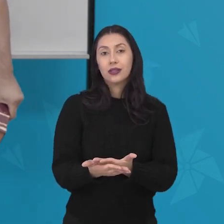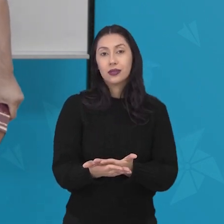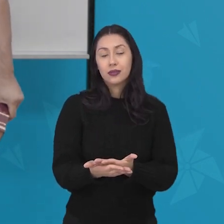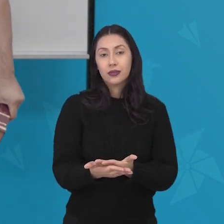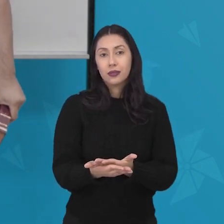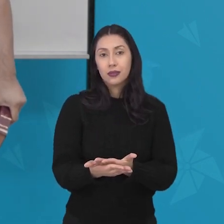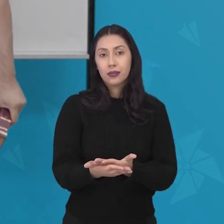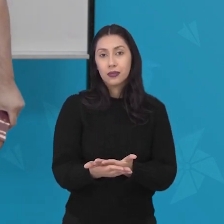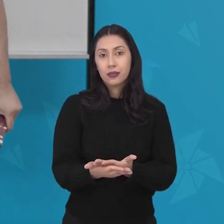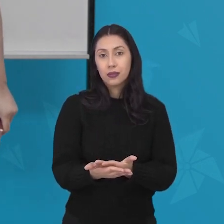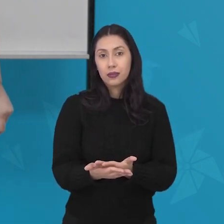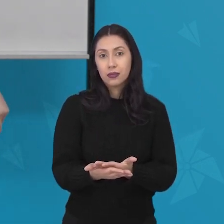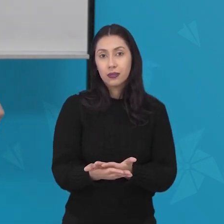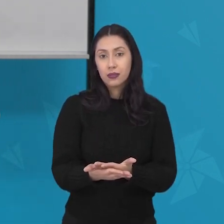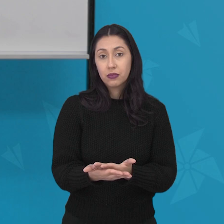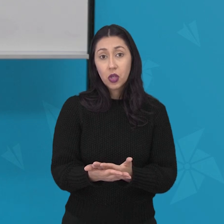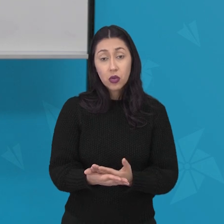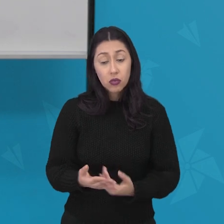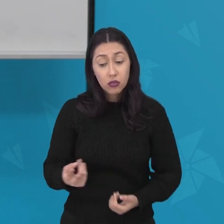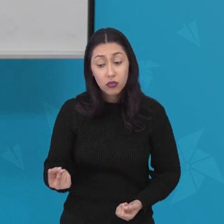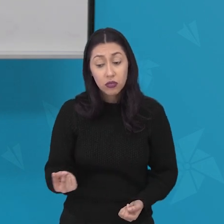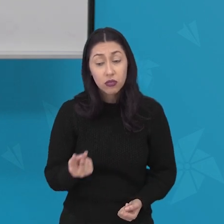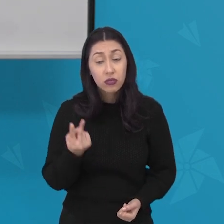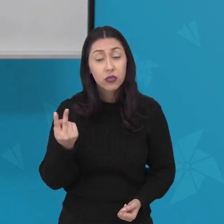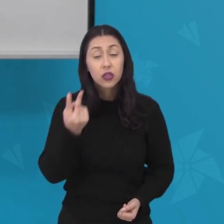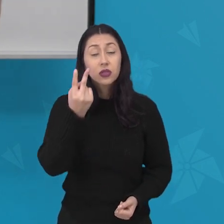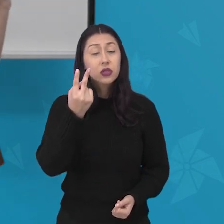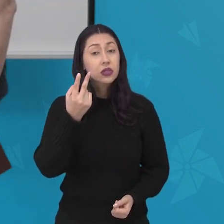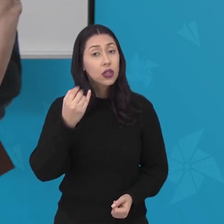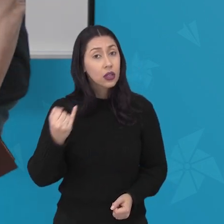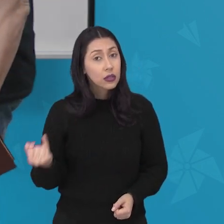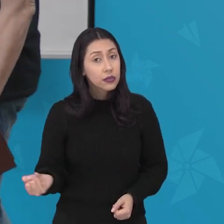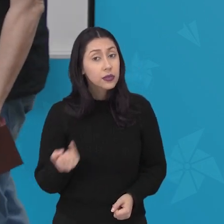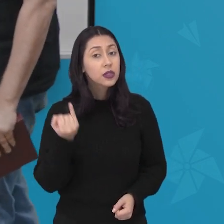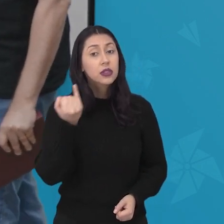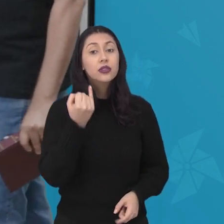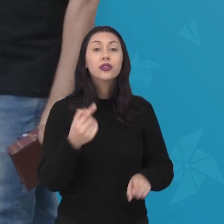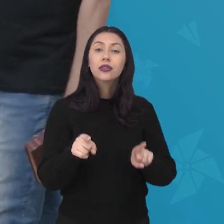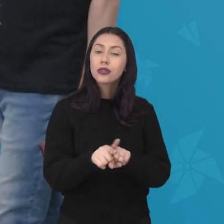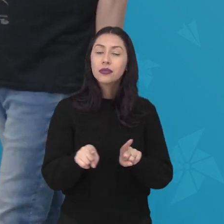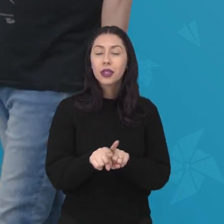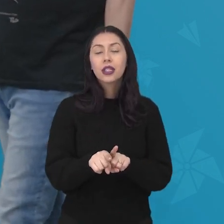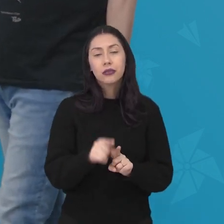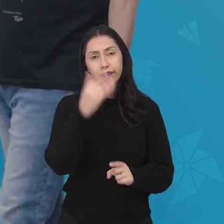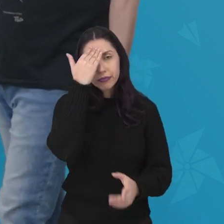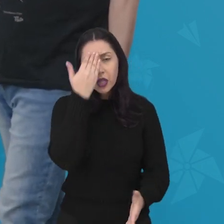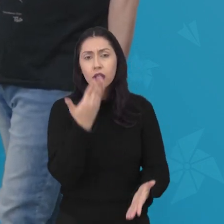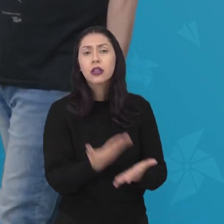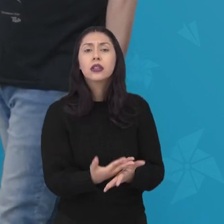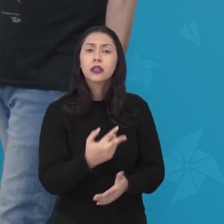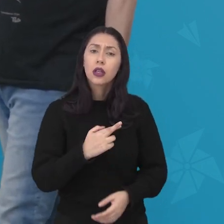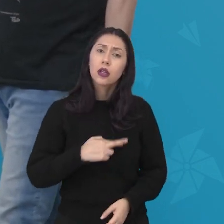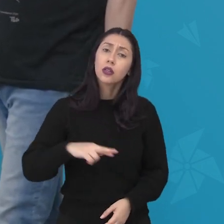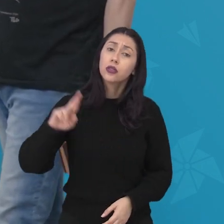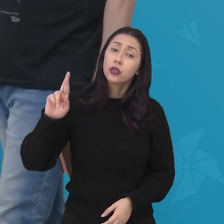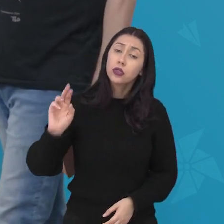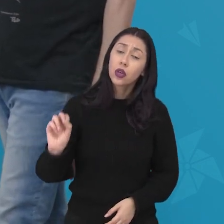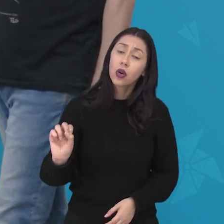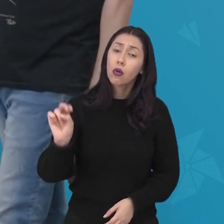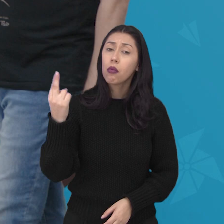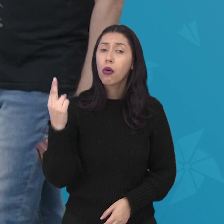crenças, com os nossos valores mais importantes, e nós podemos imaginar também as crenças religiosas ou